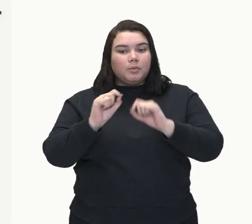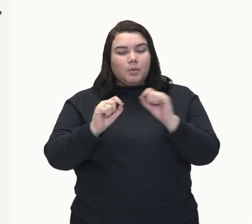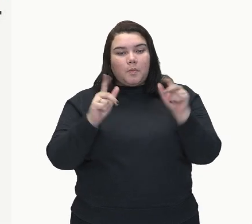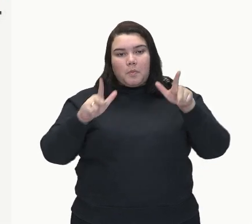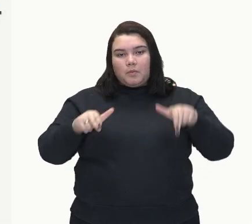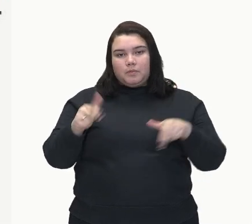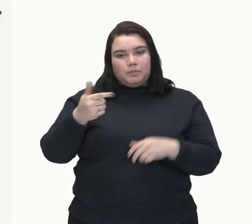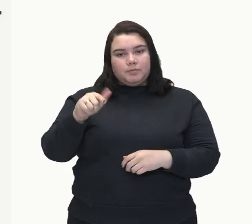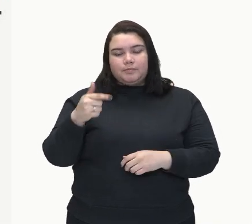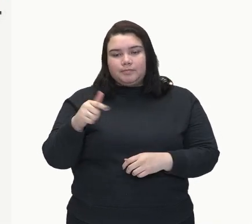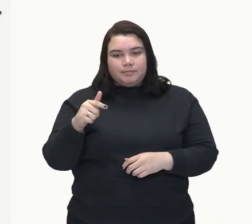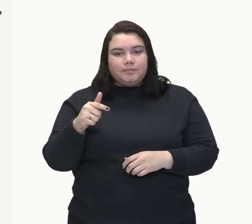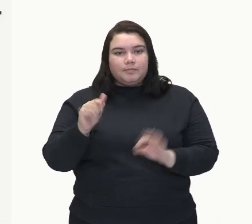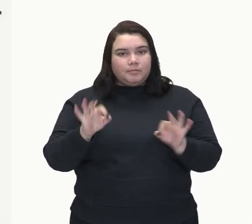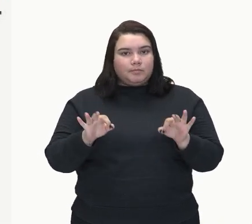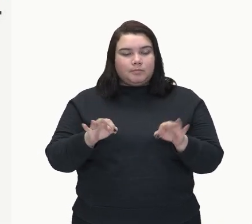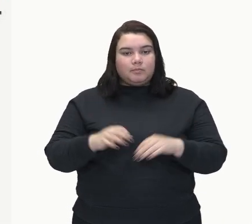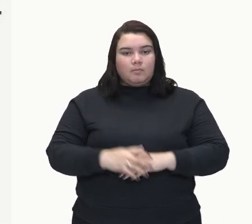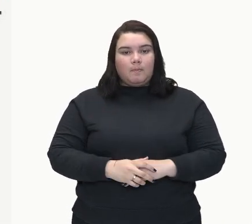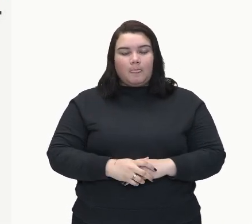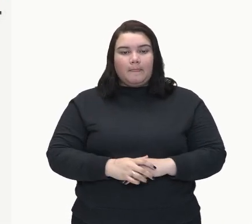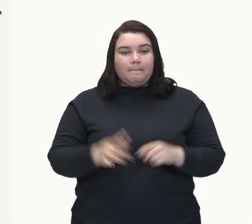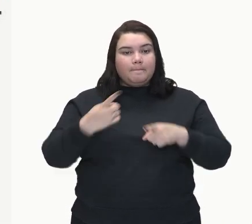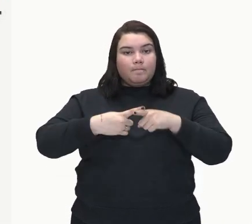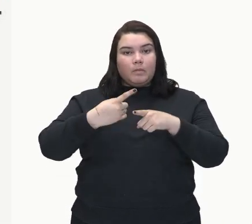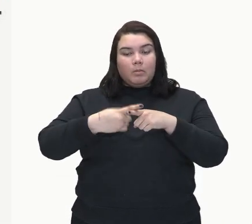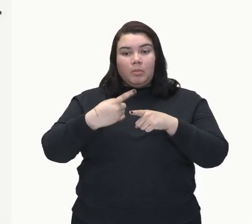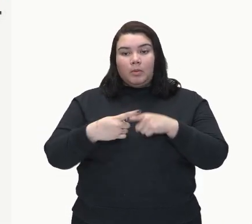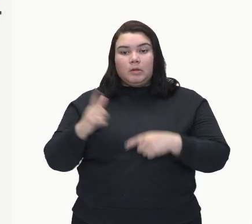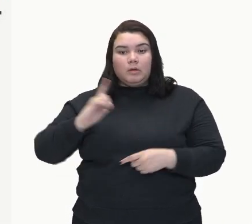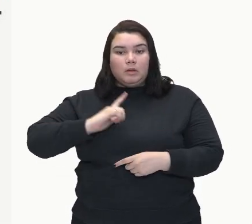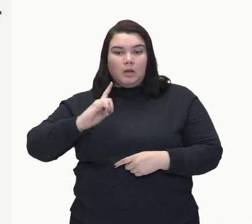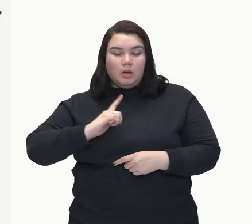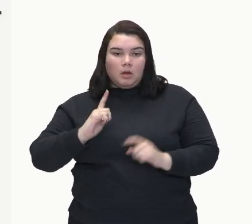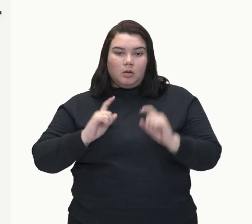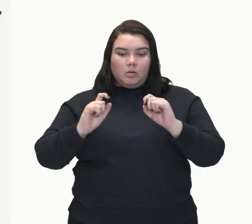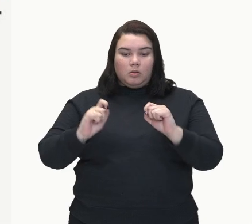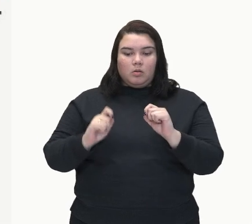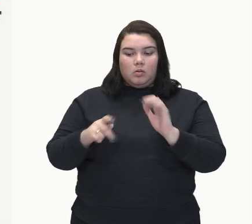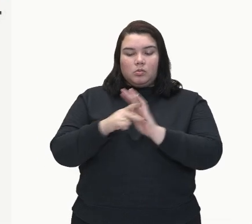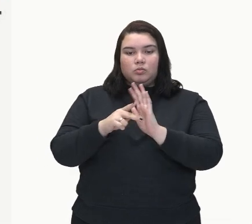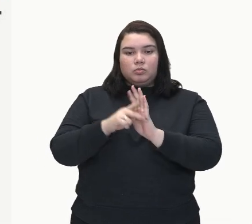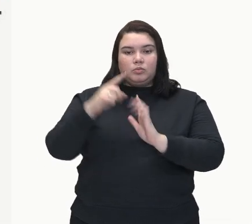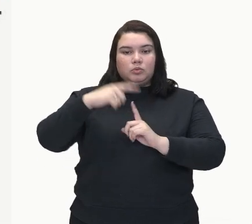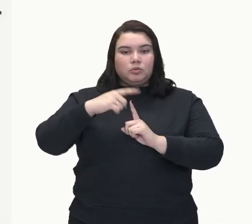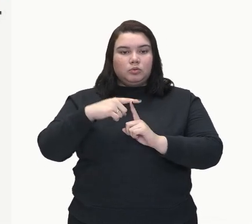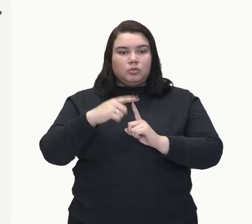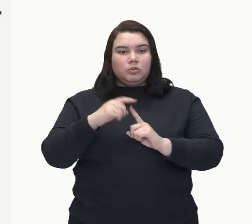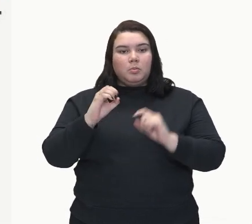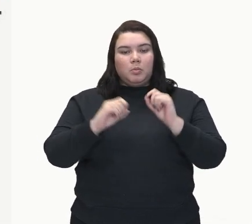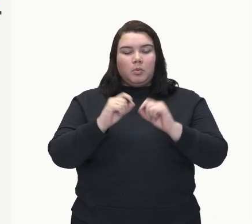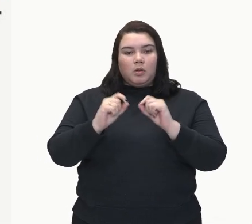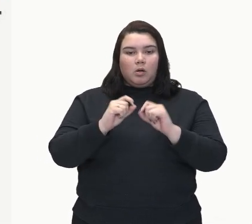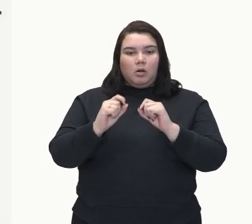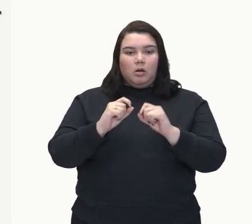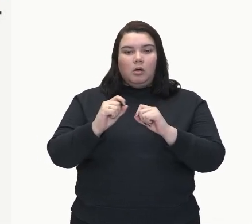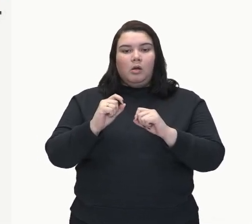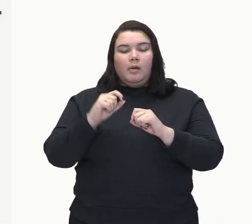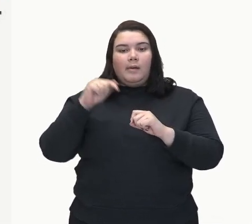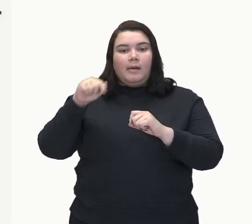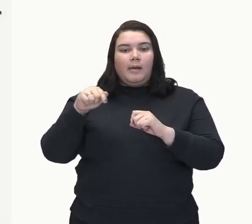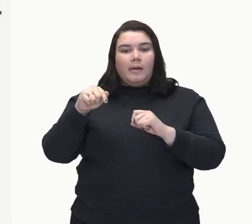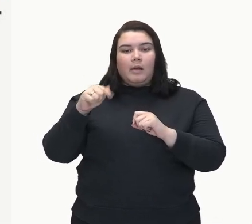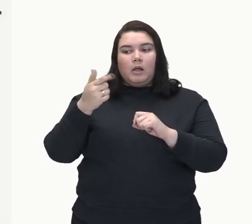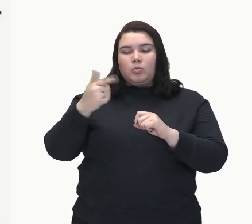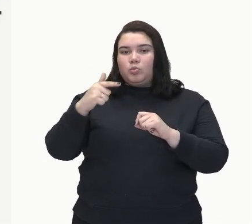iguais, não vão se sobrepor, porque tem aí atividade óptica. Né? Quer dizer que não